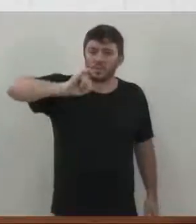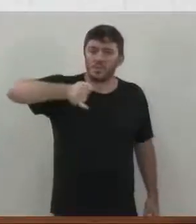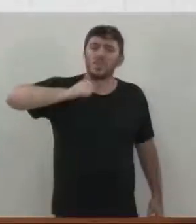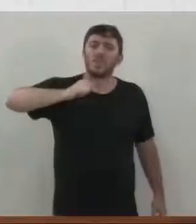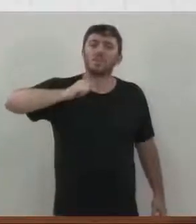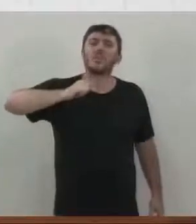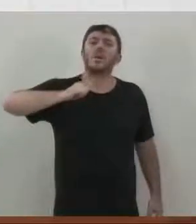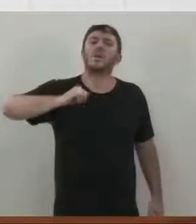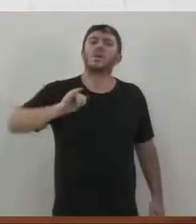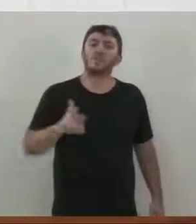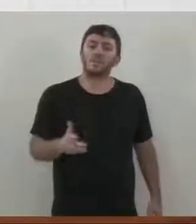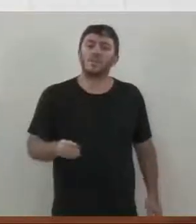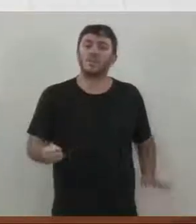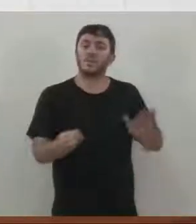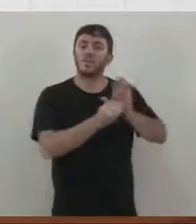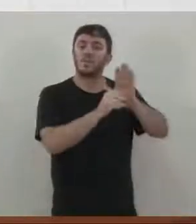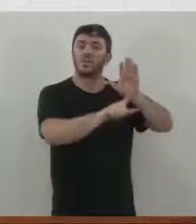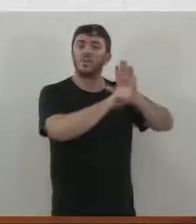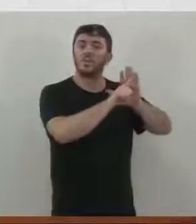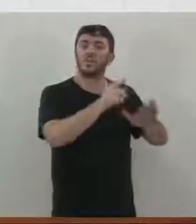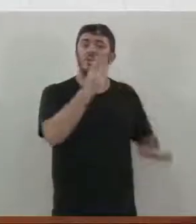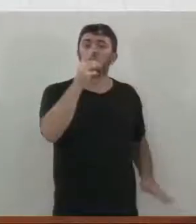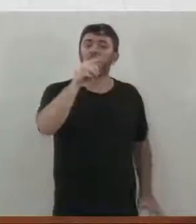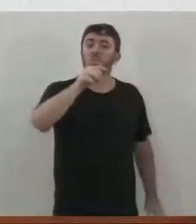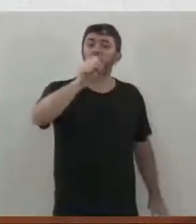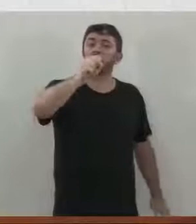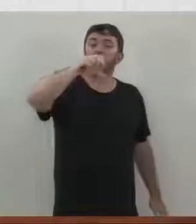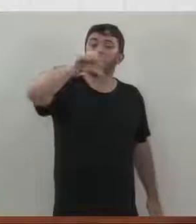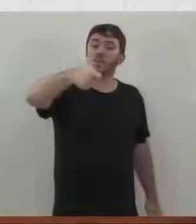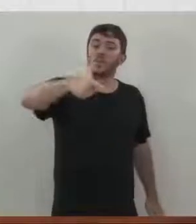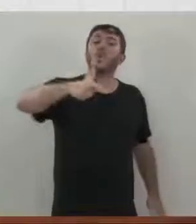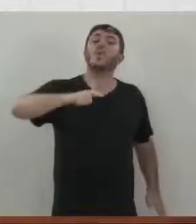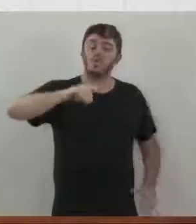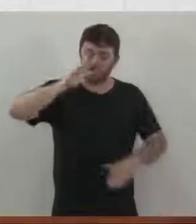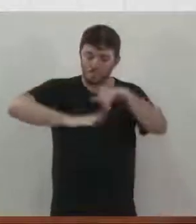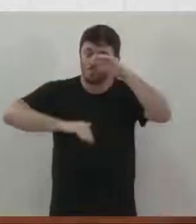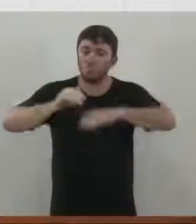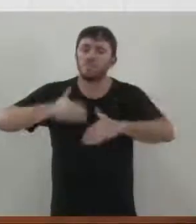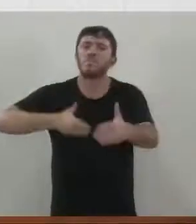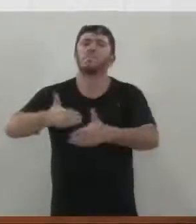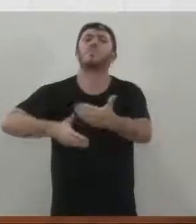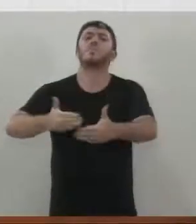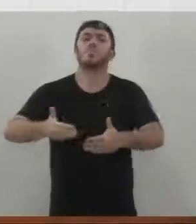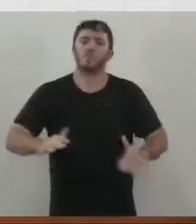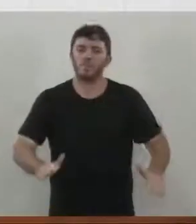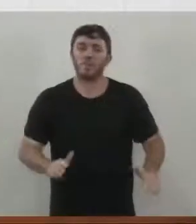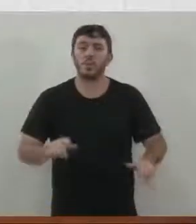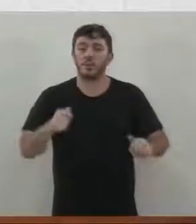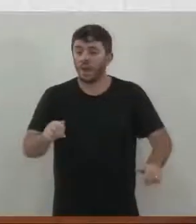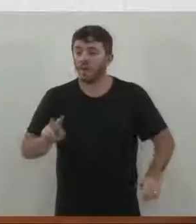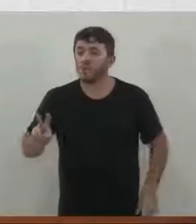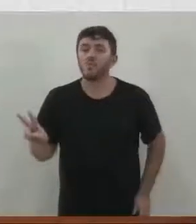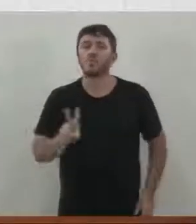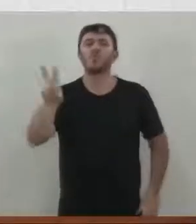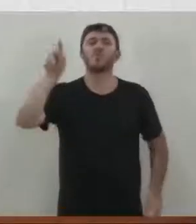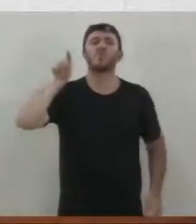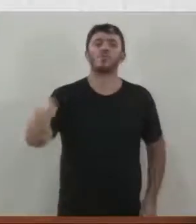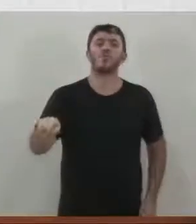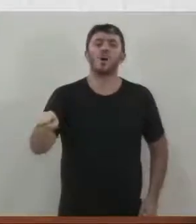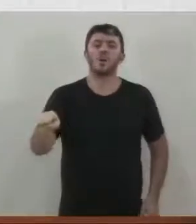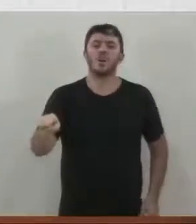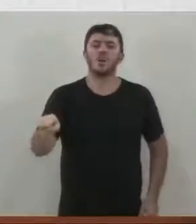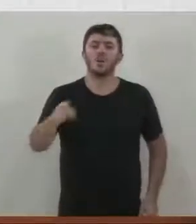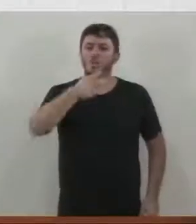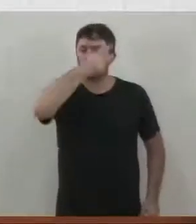janeiro, coloque a lei 3.891 em prática, porque é o que nós precisamos, valorizar o ser humano. E esse